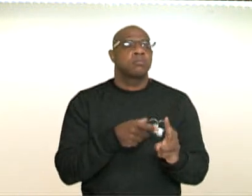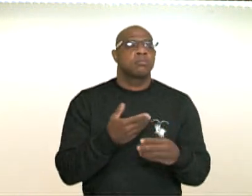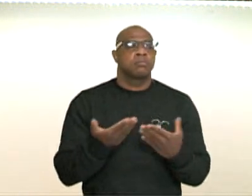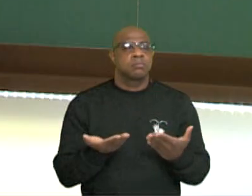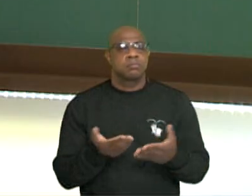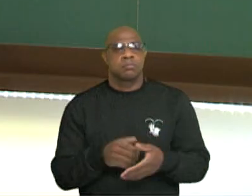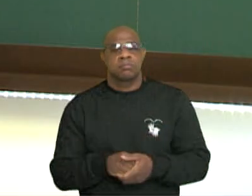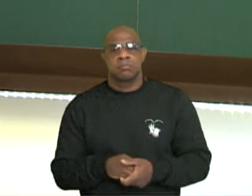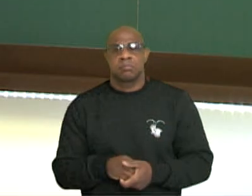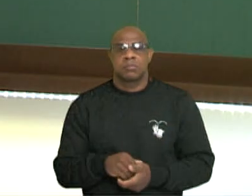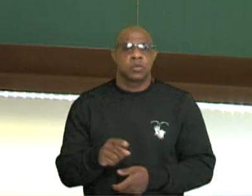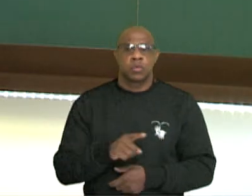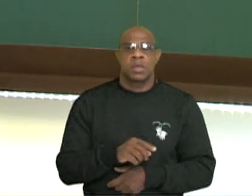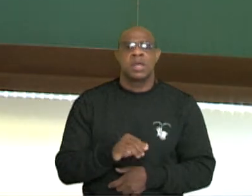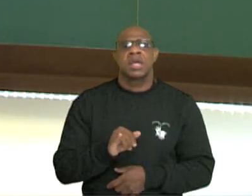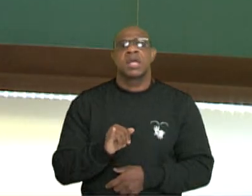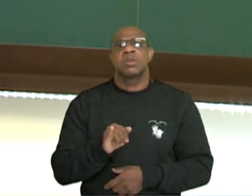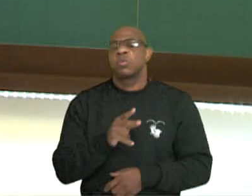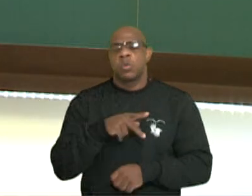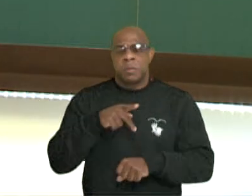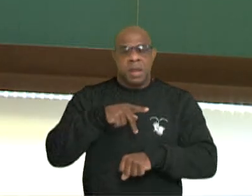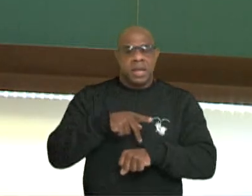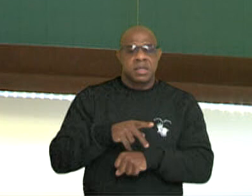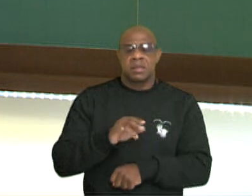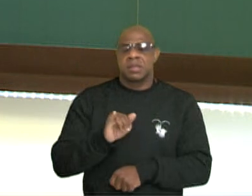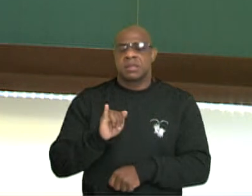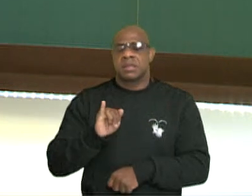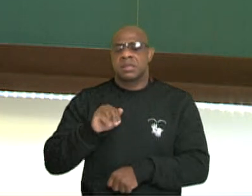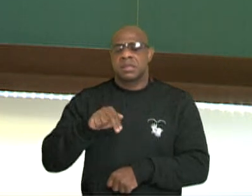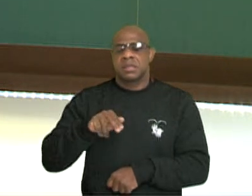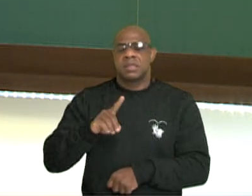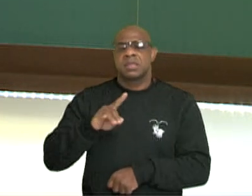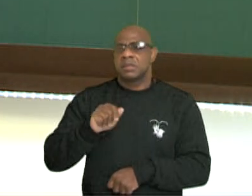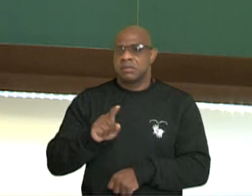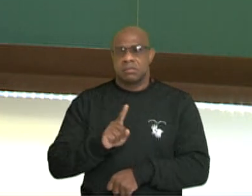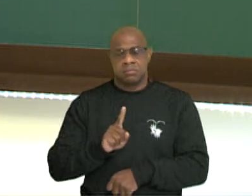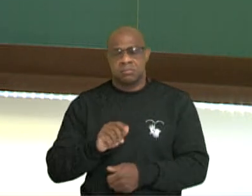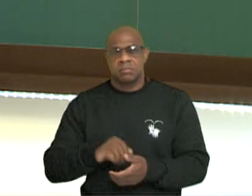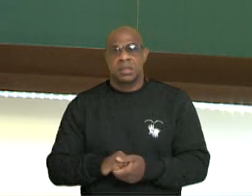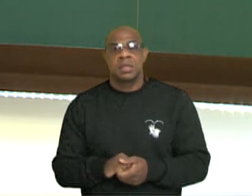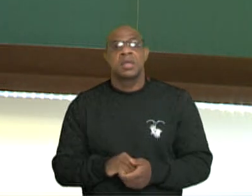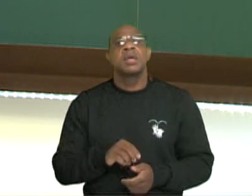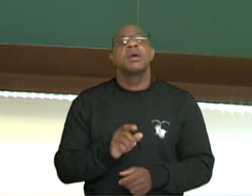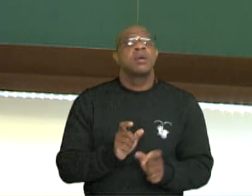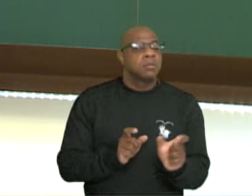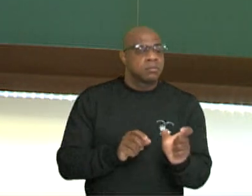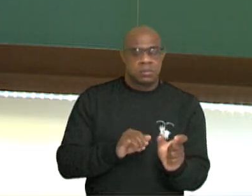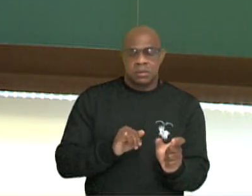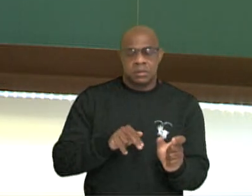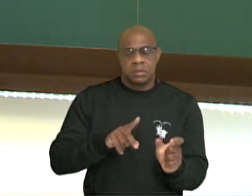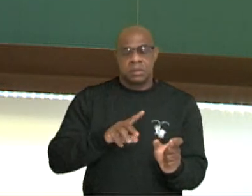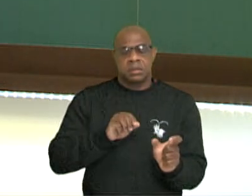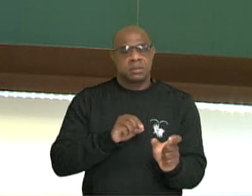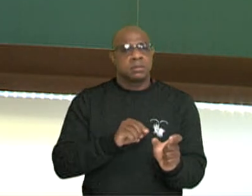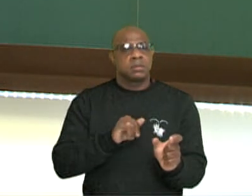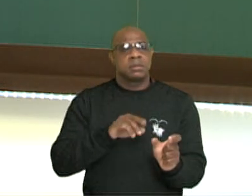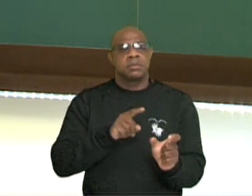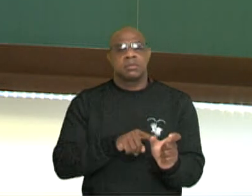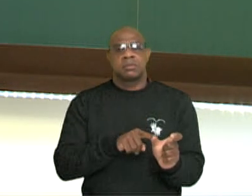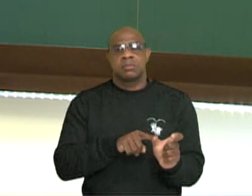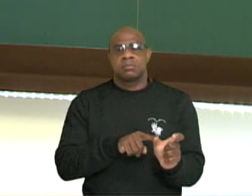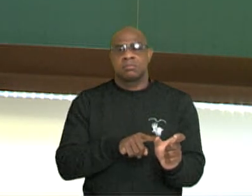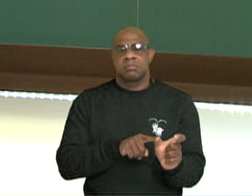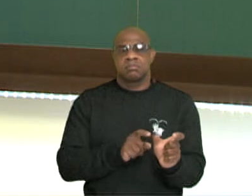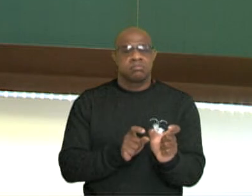Índias. Então, se nós entendermos que a origem do termo, do conceito de índios, inclusive é daí, não tem nada a ver com as